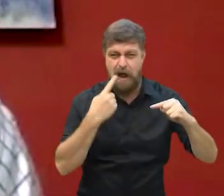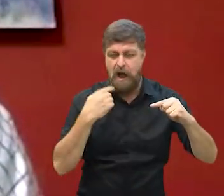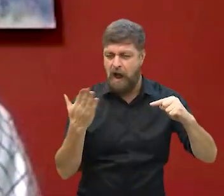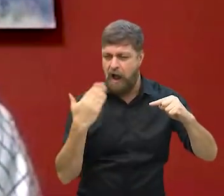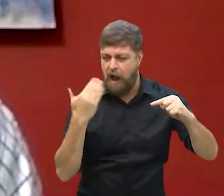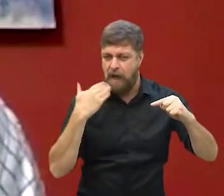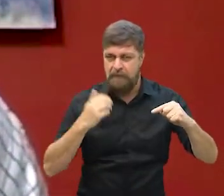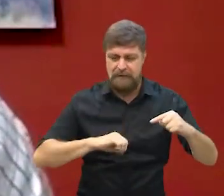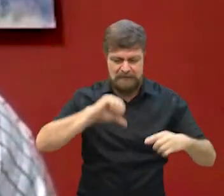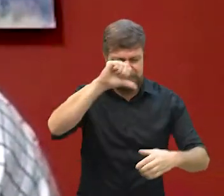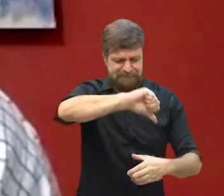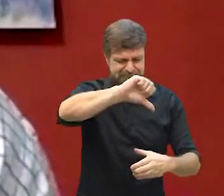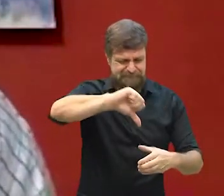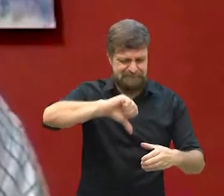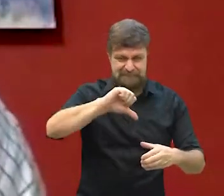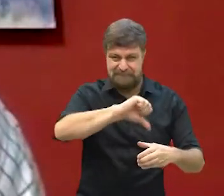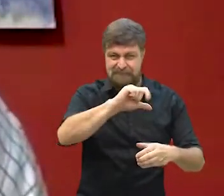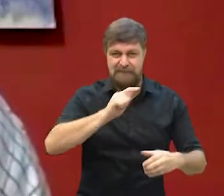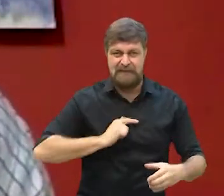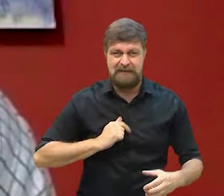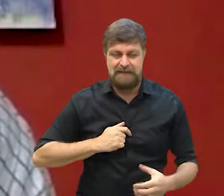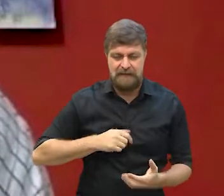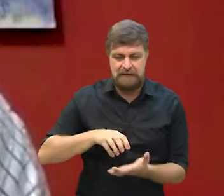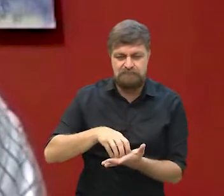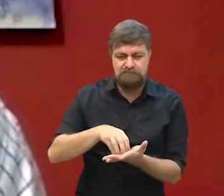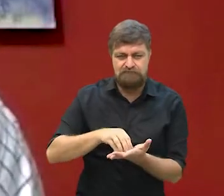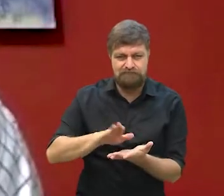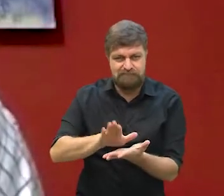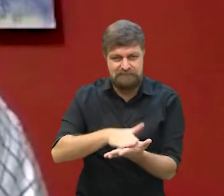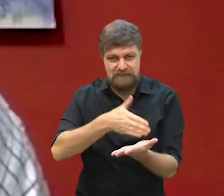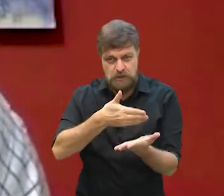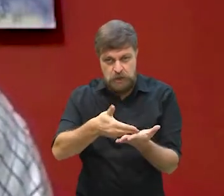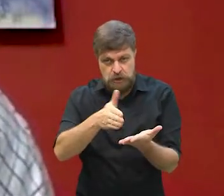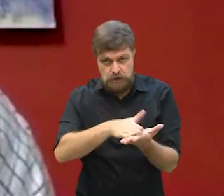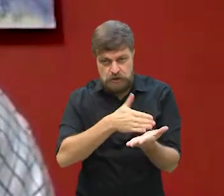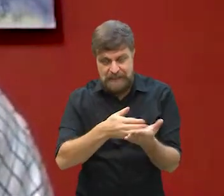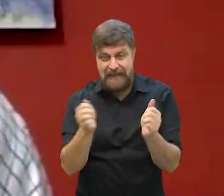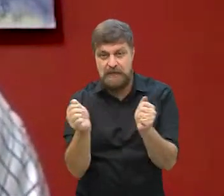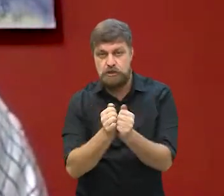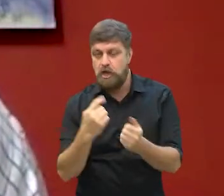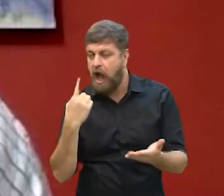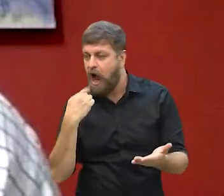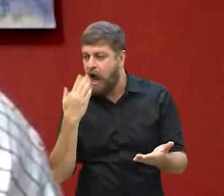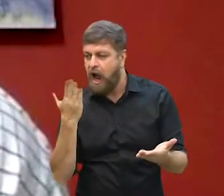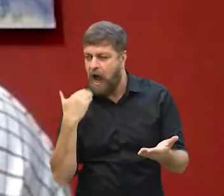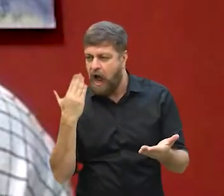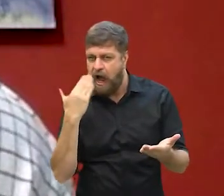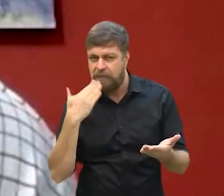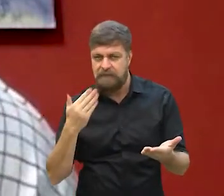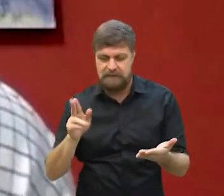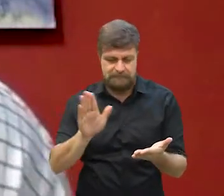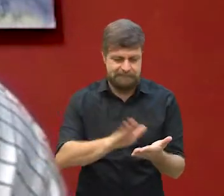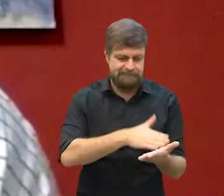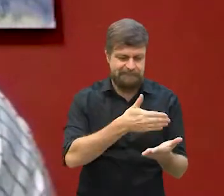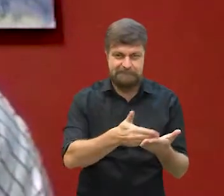gente tem mostarda com pimenta, a gente tem geleia com pimenta. Só para você ter uma ideia, eu costumo falar que eu sou tão brasileiro e tão patriota que eu sou